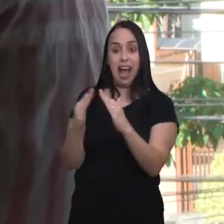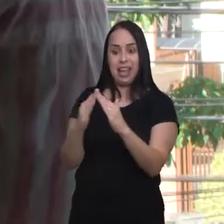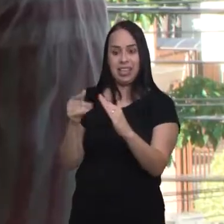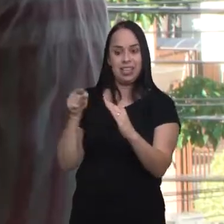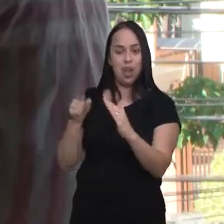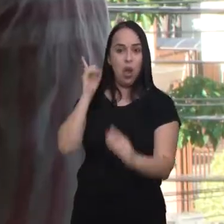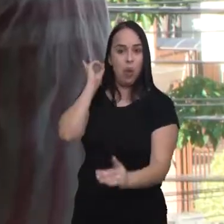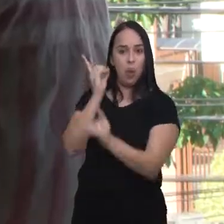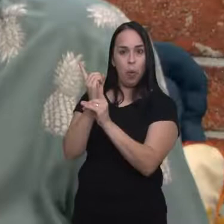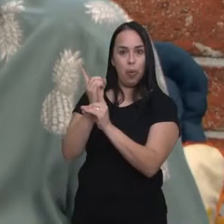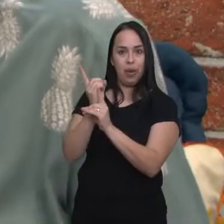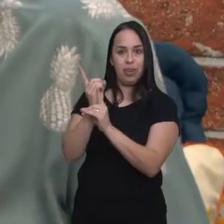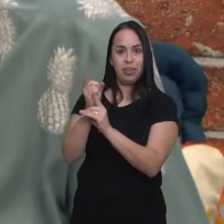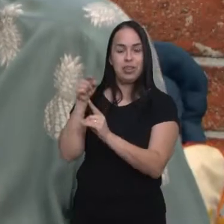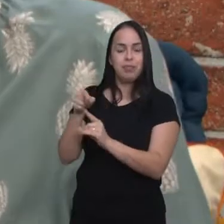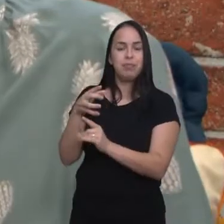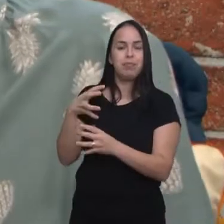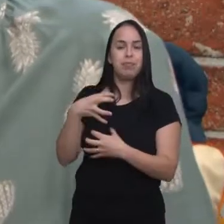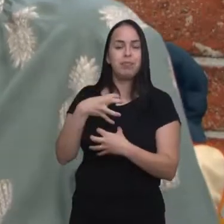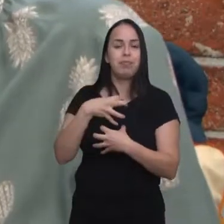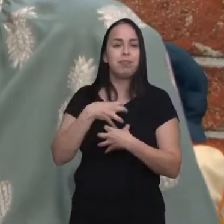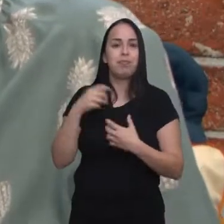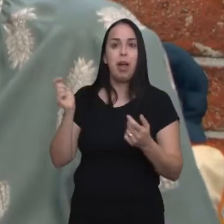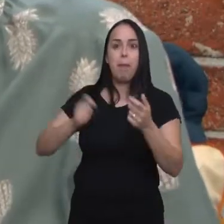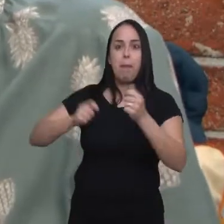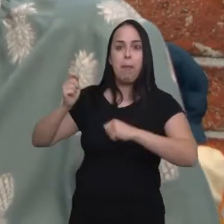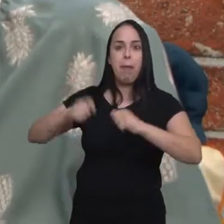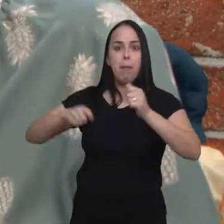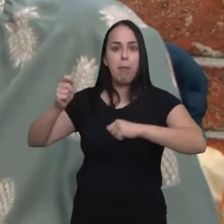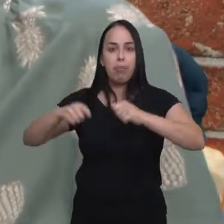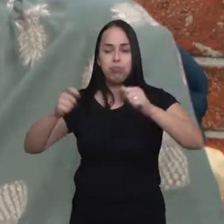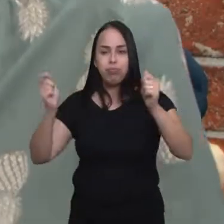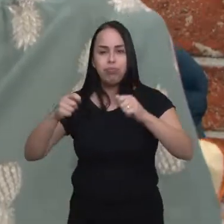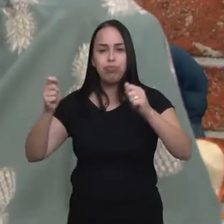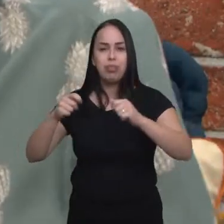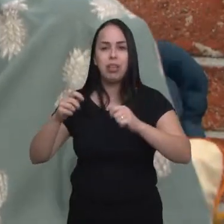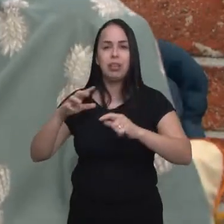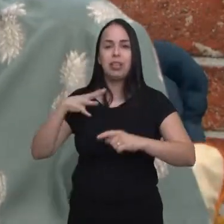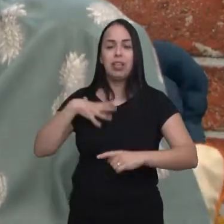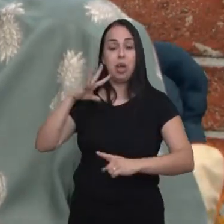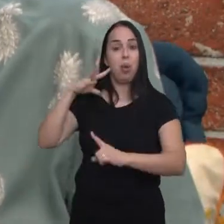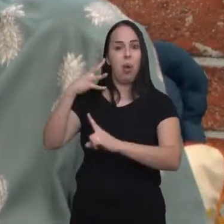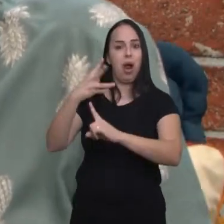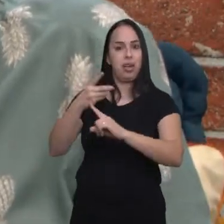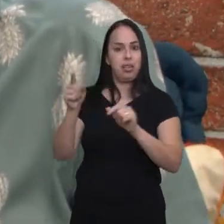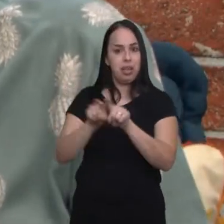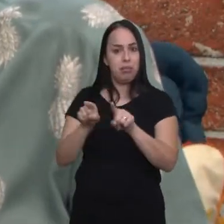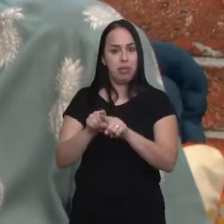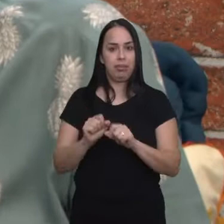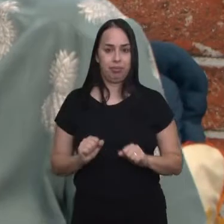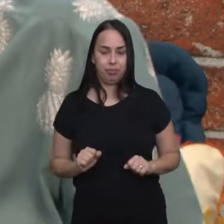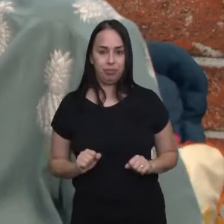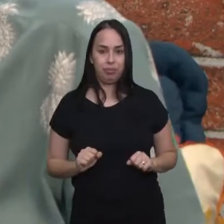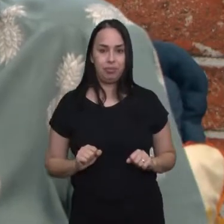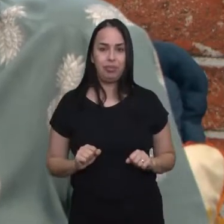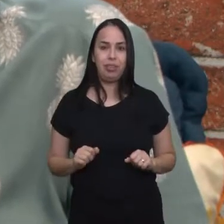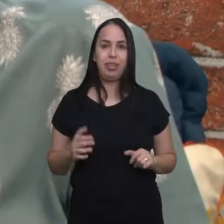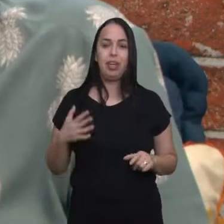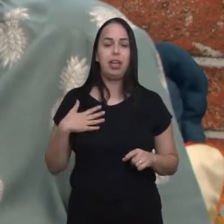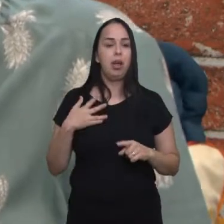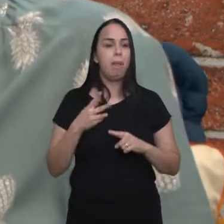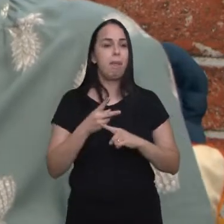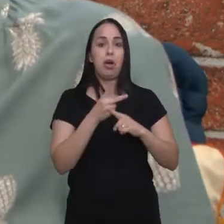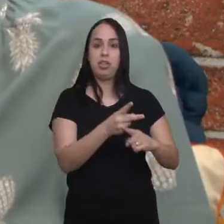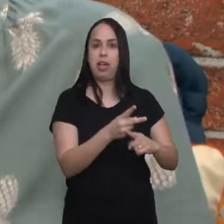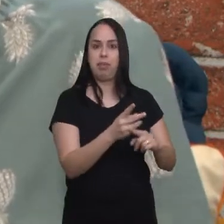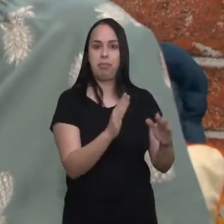que acabou me trazendo possibilidades incríveis como artista também, não só como pessoa. Estava buscando